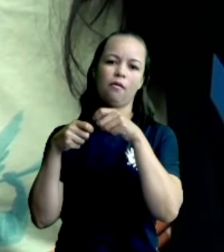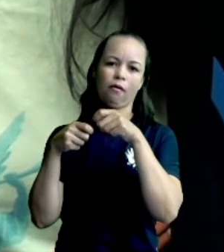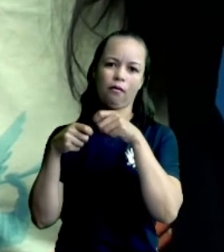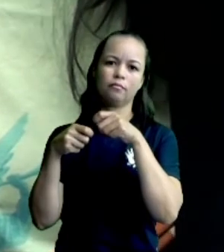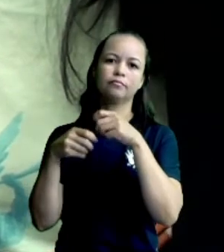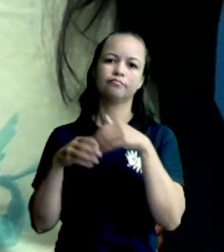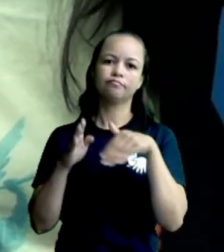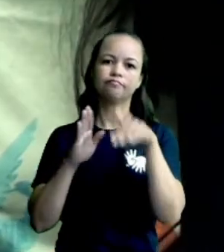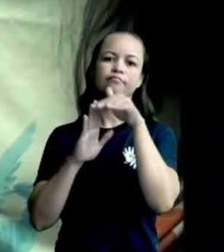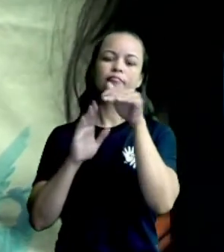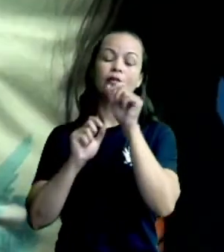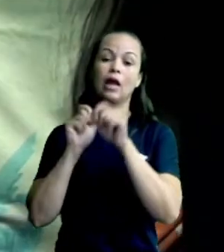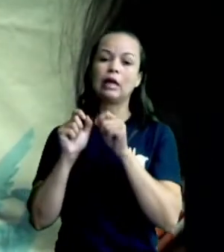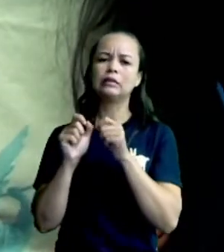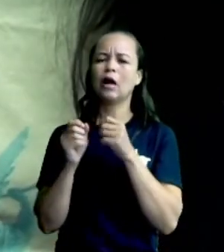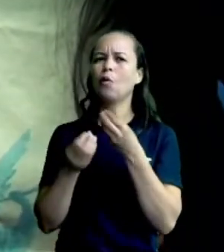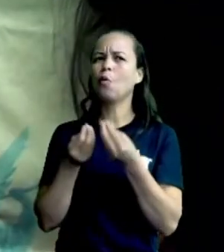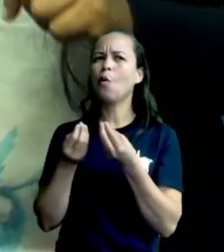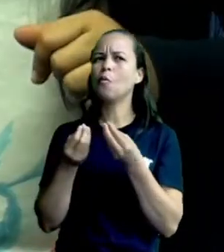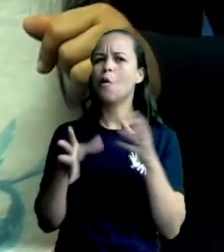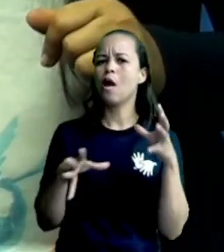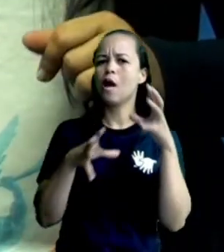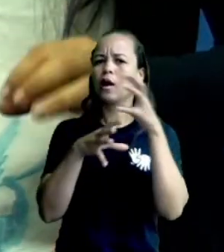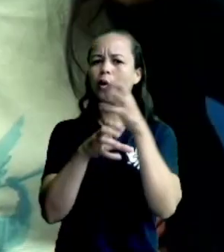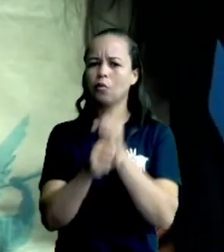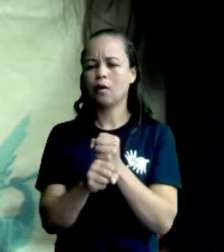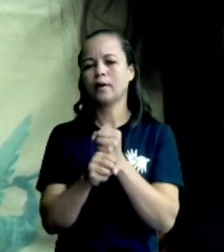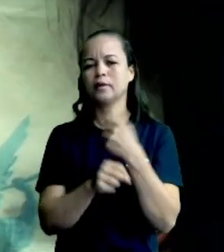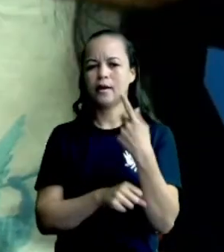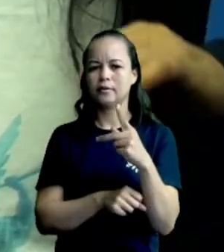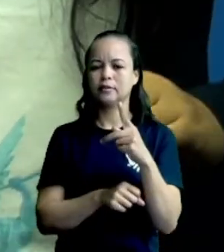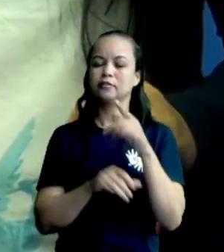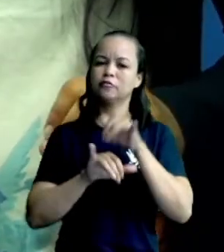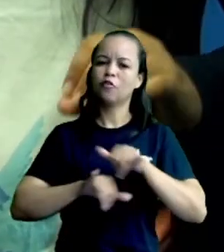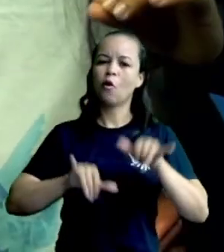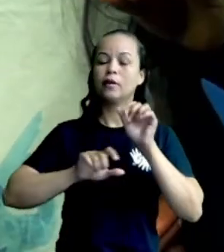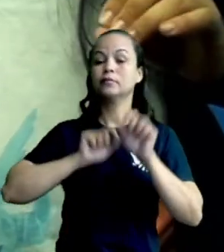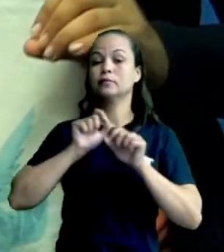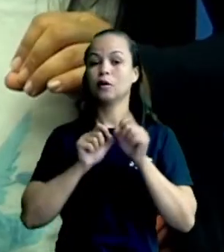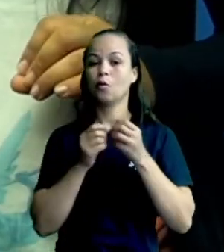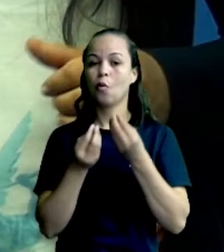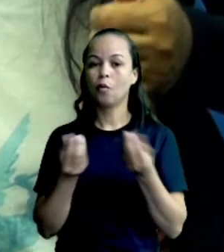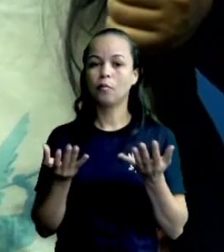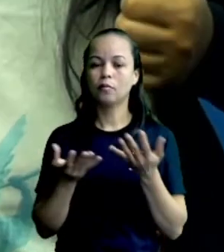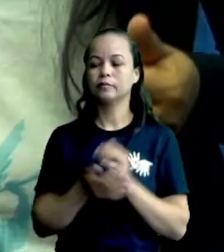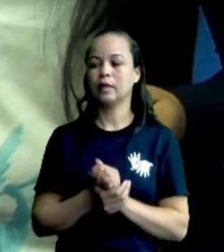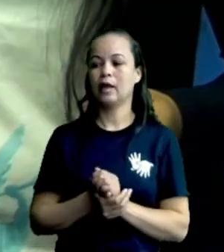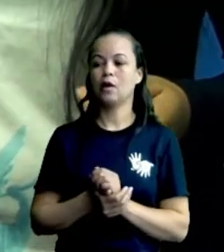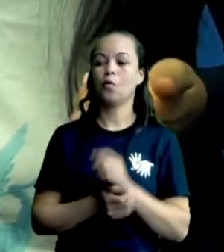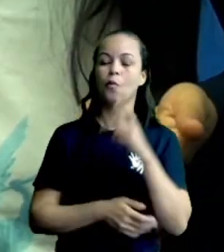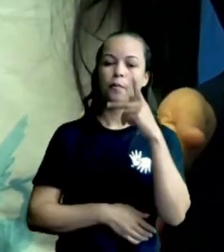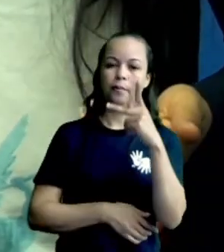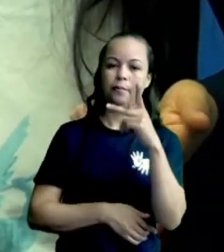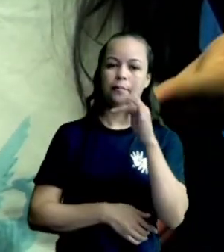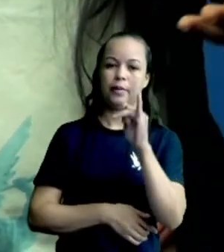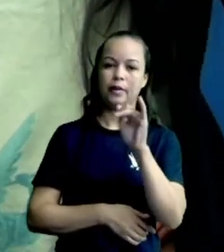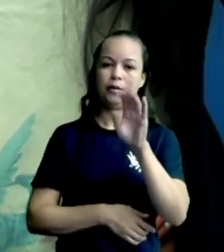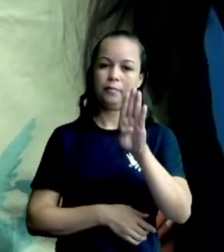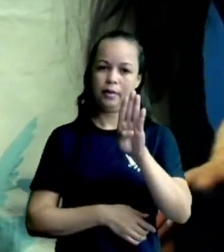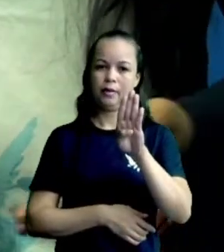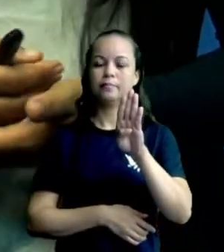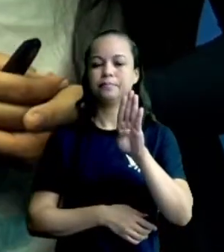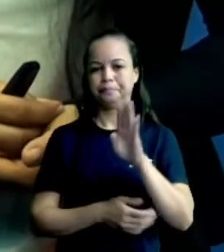E como é calculada essas informações? Através do PIB, que é o Produto